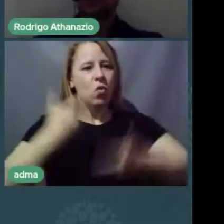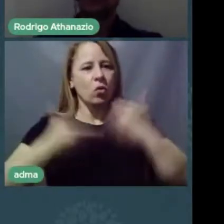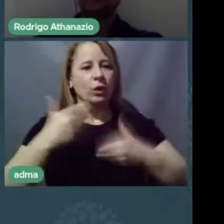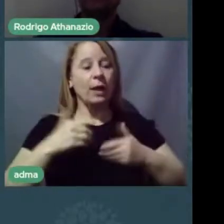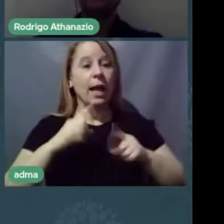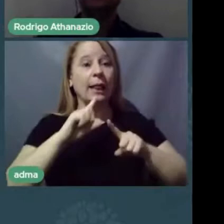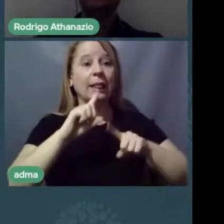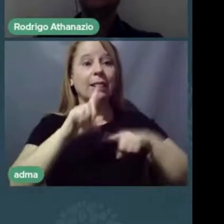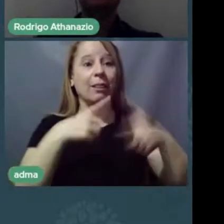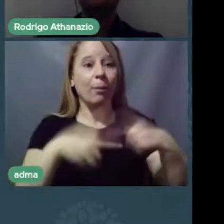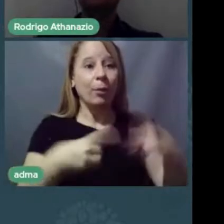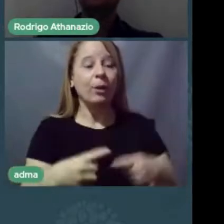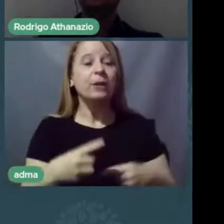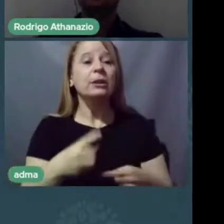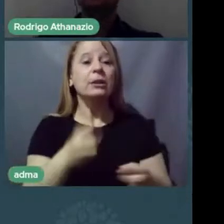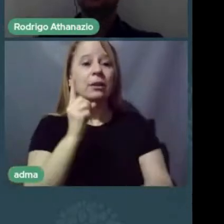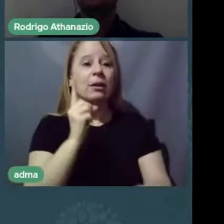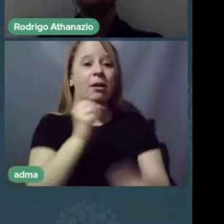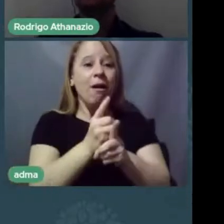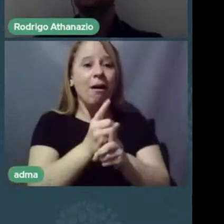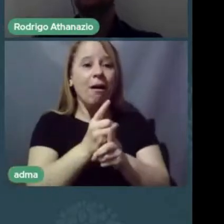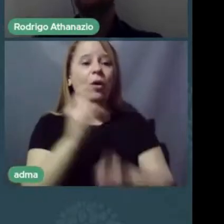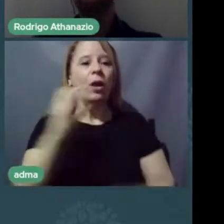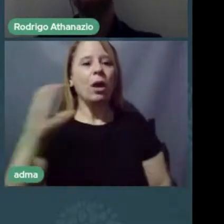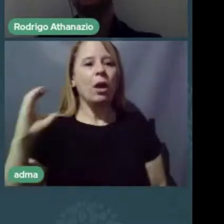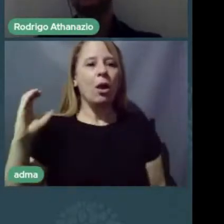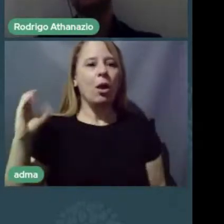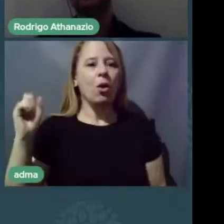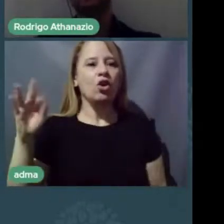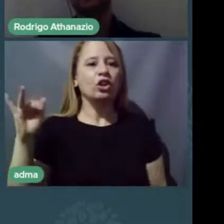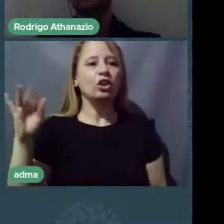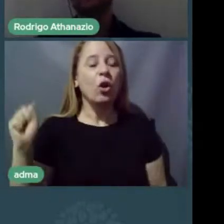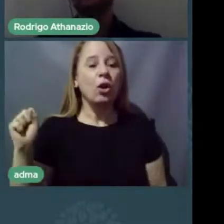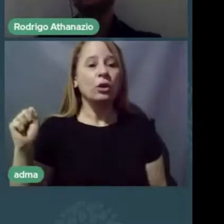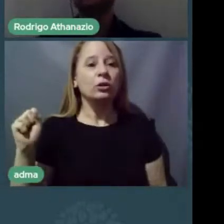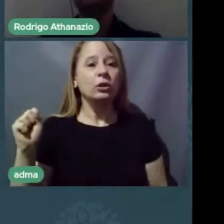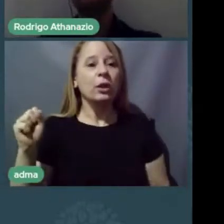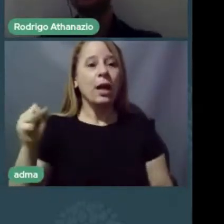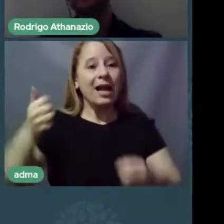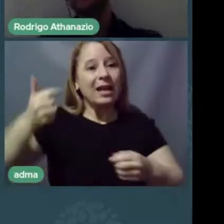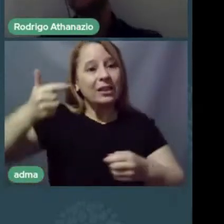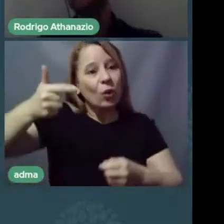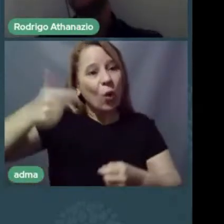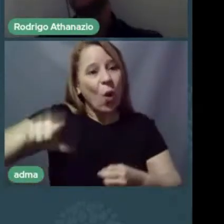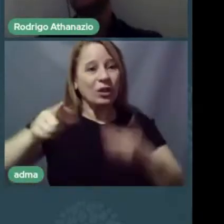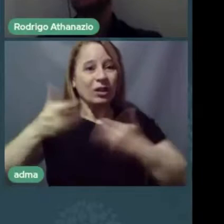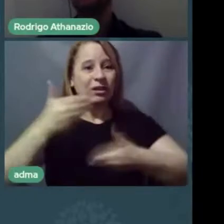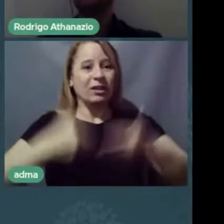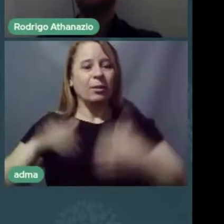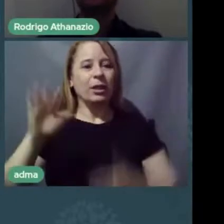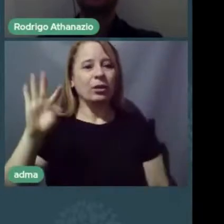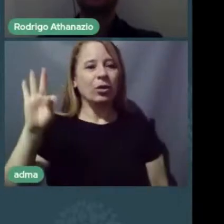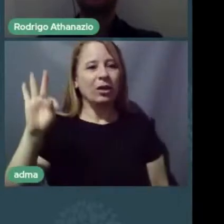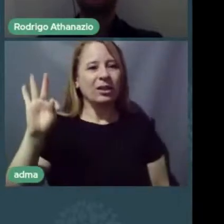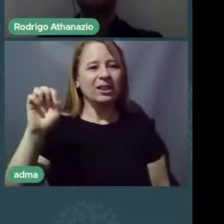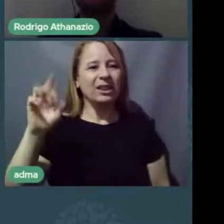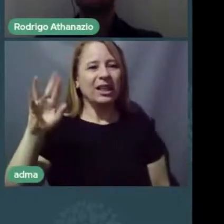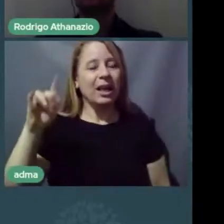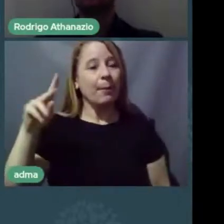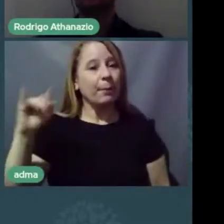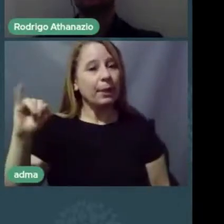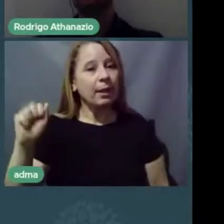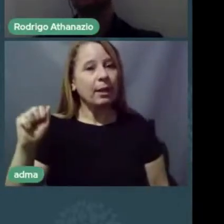corticoides inalatórios e introduzido o conceito de terapia anti-inflamatória na asma. E aí, claramente, a gente vê na